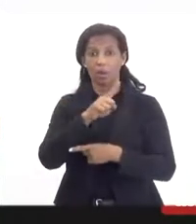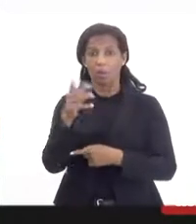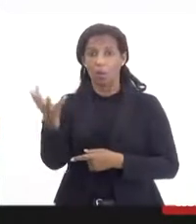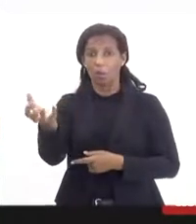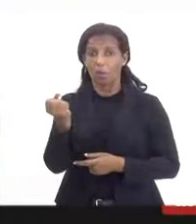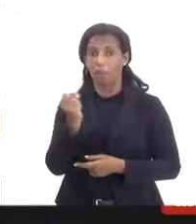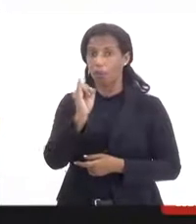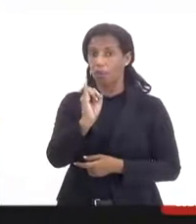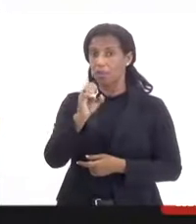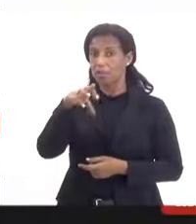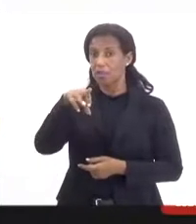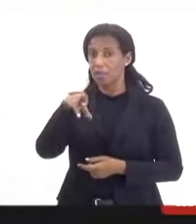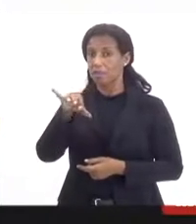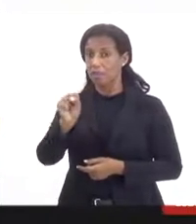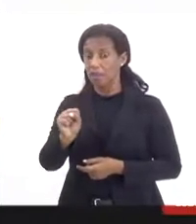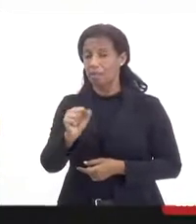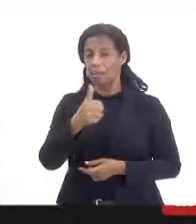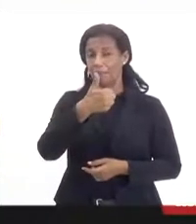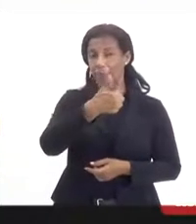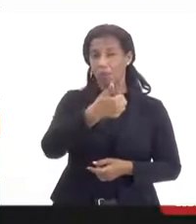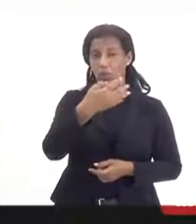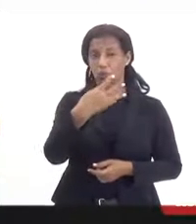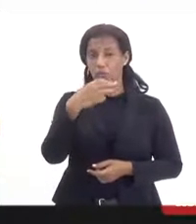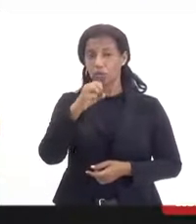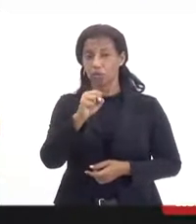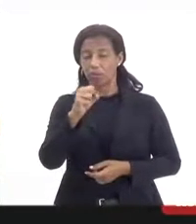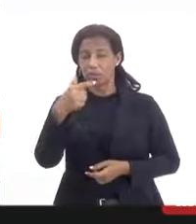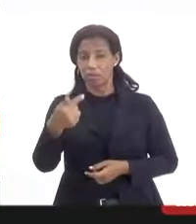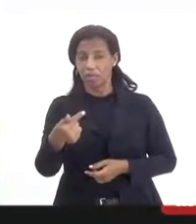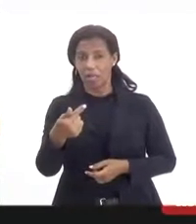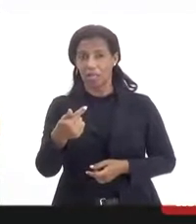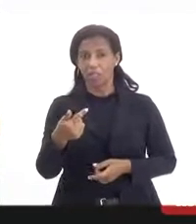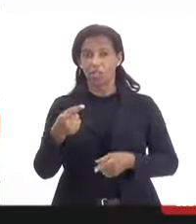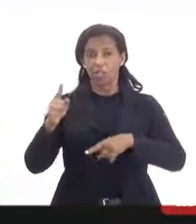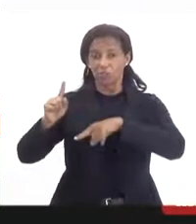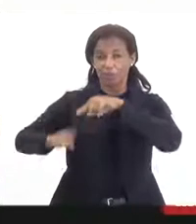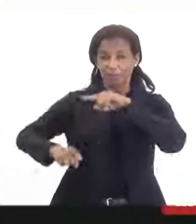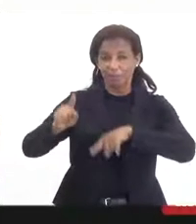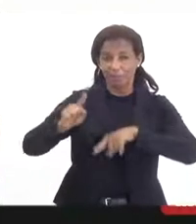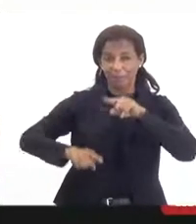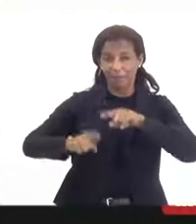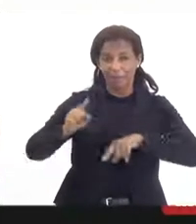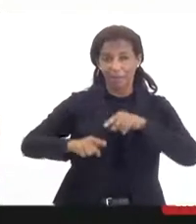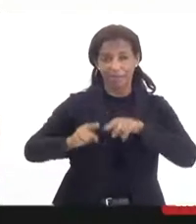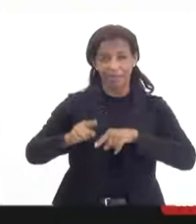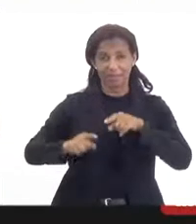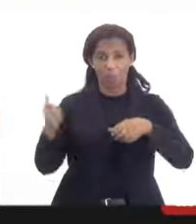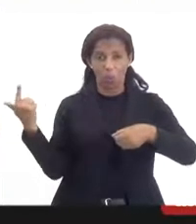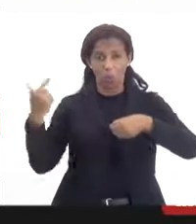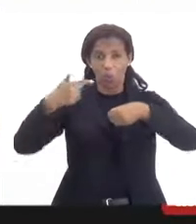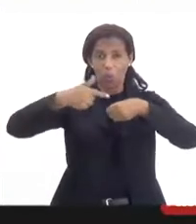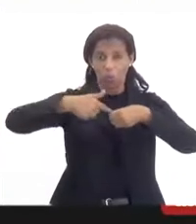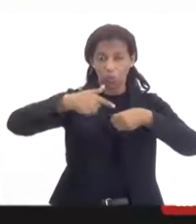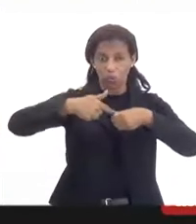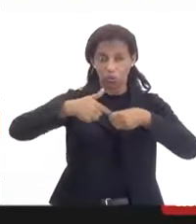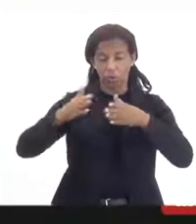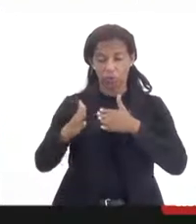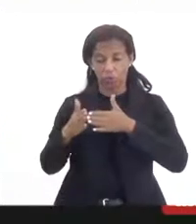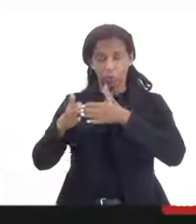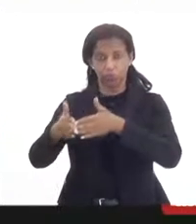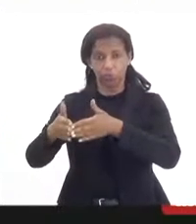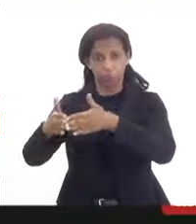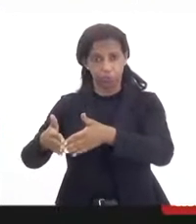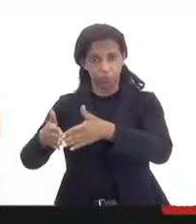a 1.447 operações fiscais de saída de mercadorias, na verdade, era combustível aquaviário fornecido